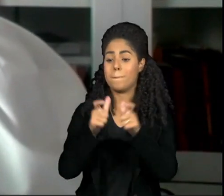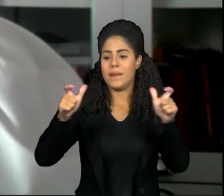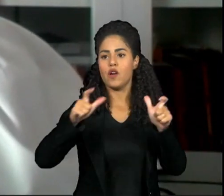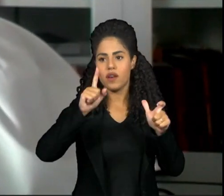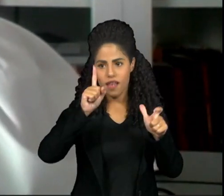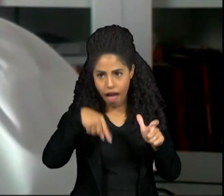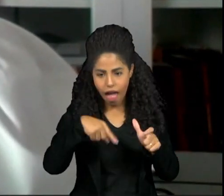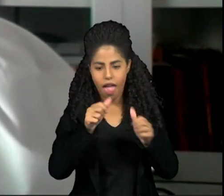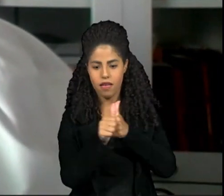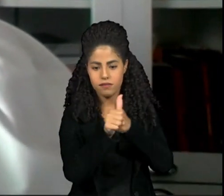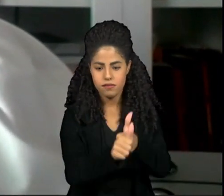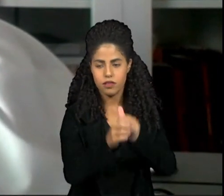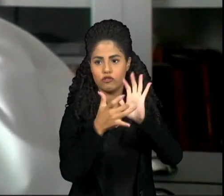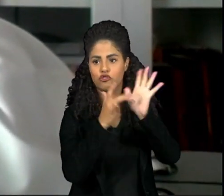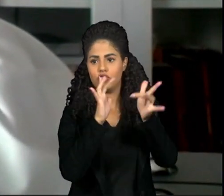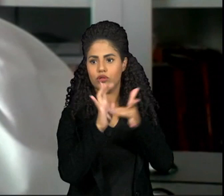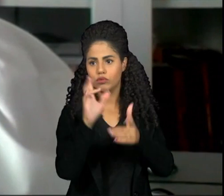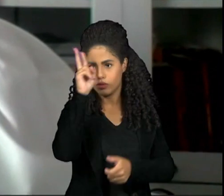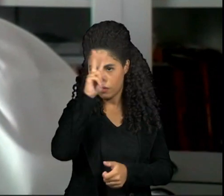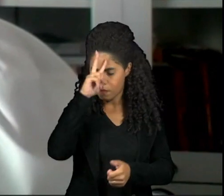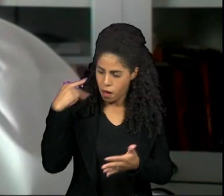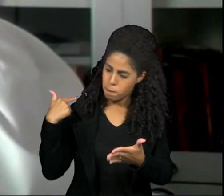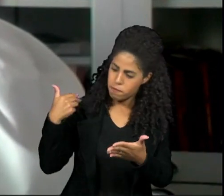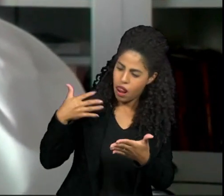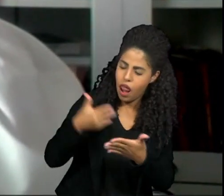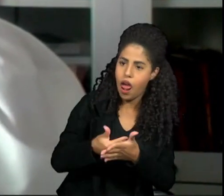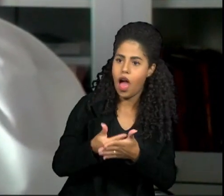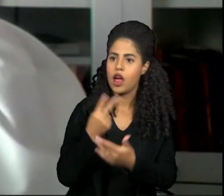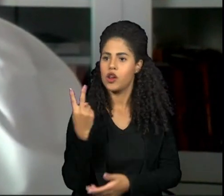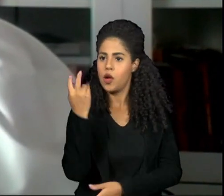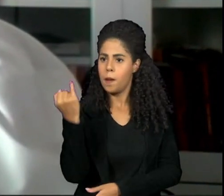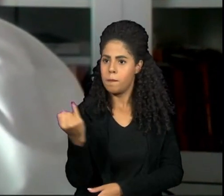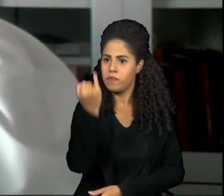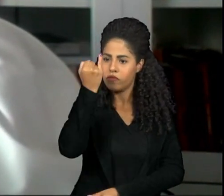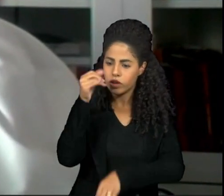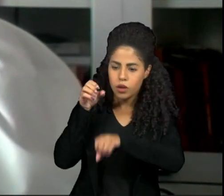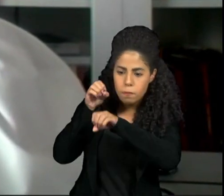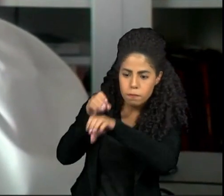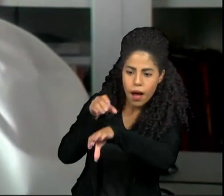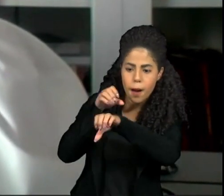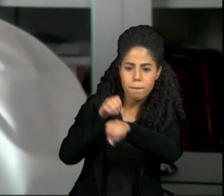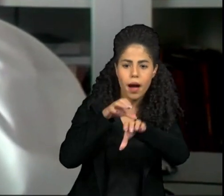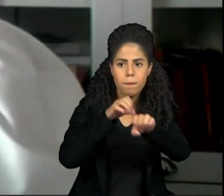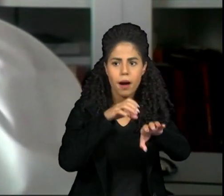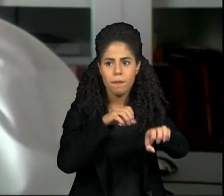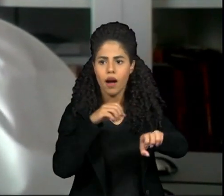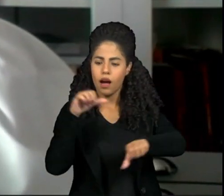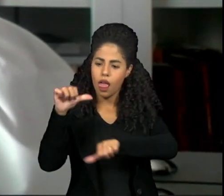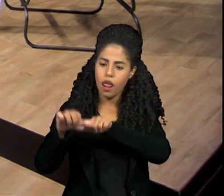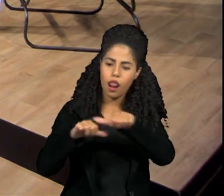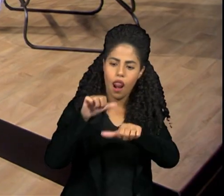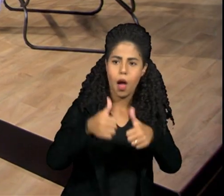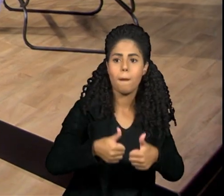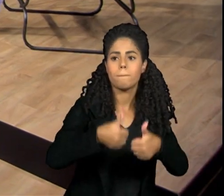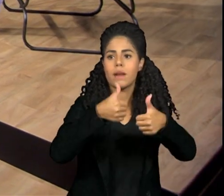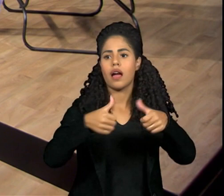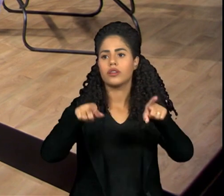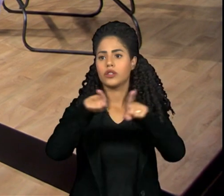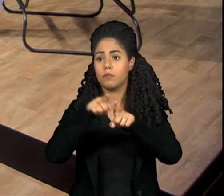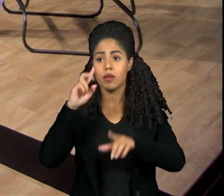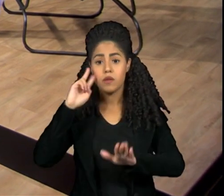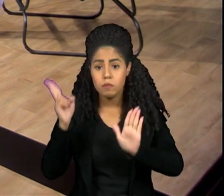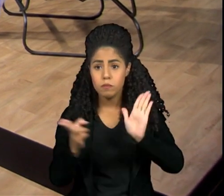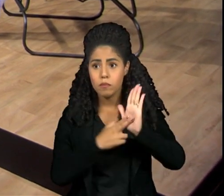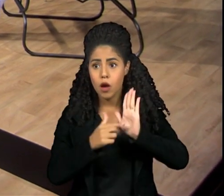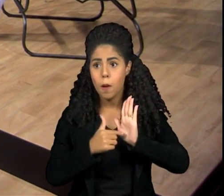tivemos esse processo histórico em que os valores cristãos orientaram as revoluções liberais burguesas e a afirmação